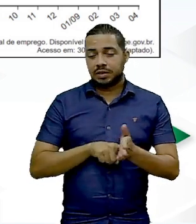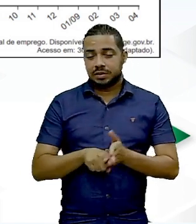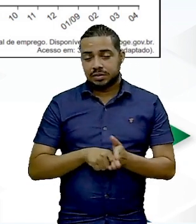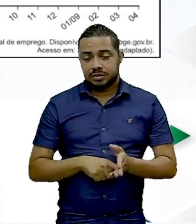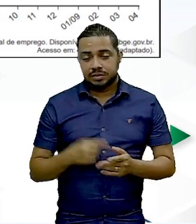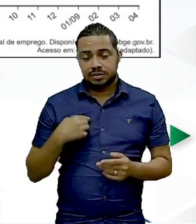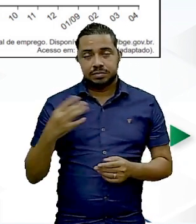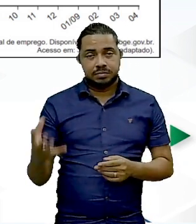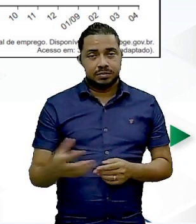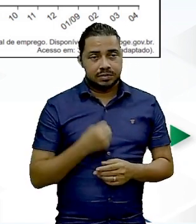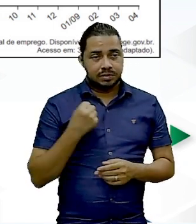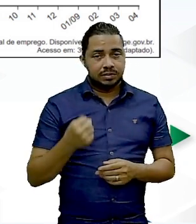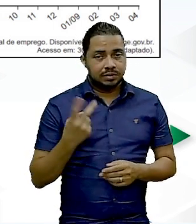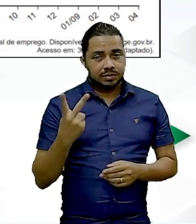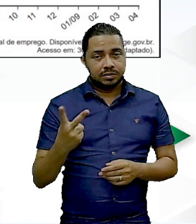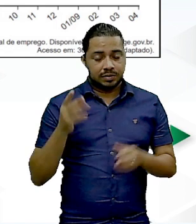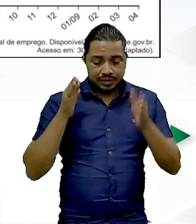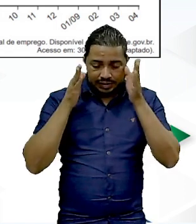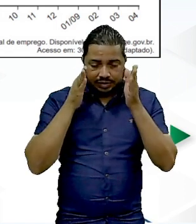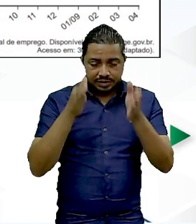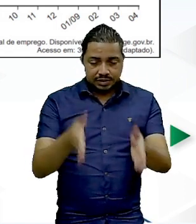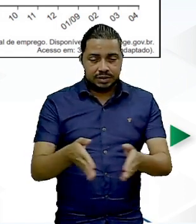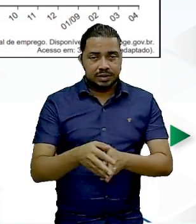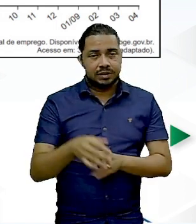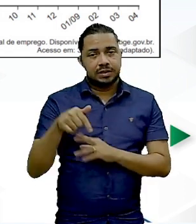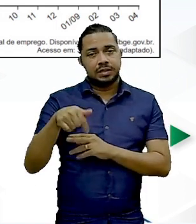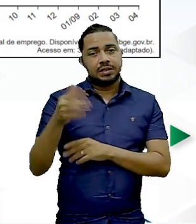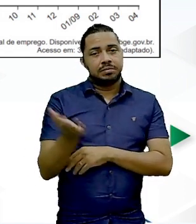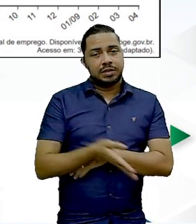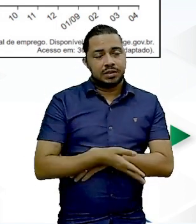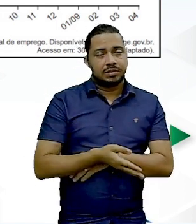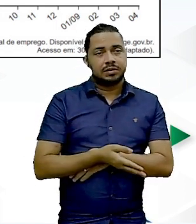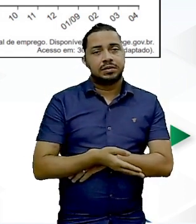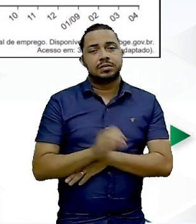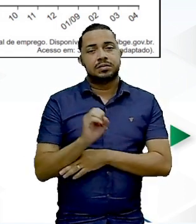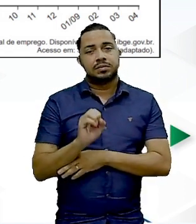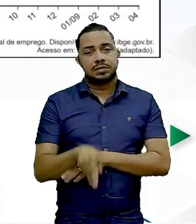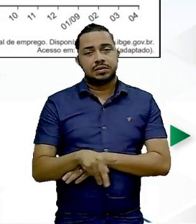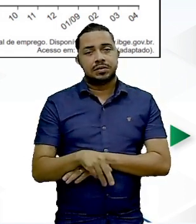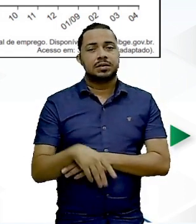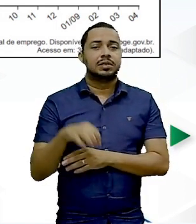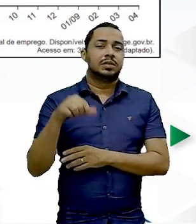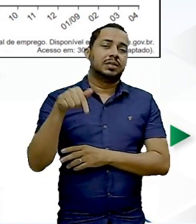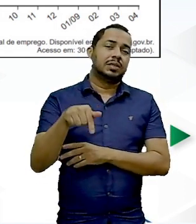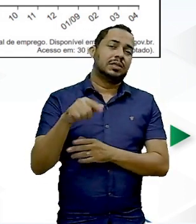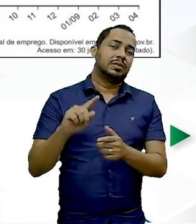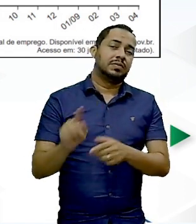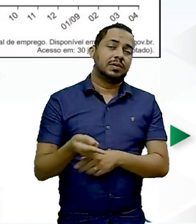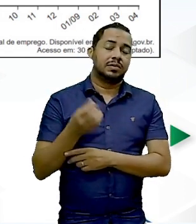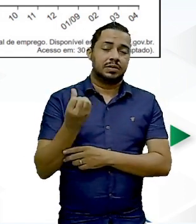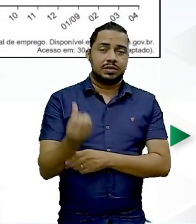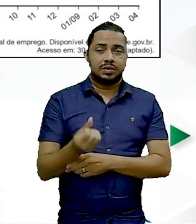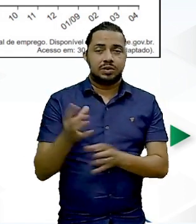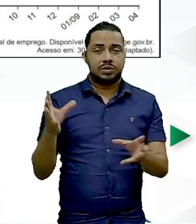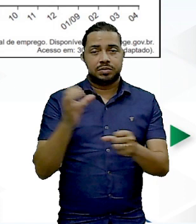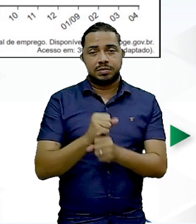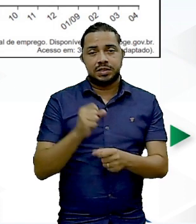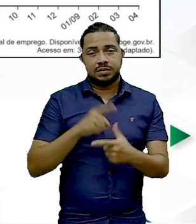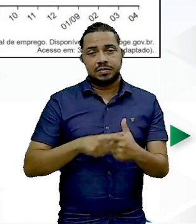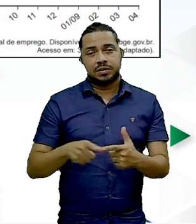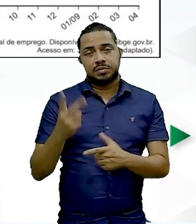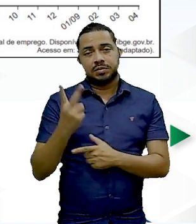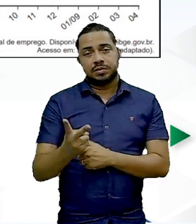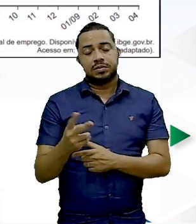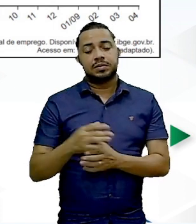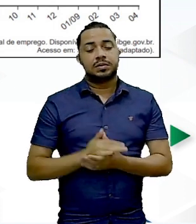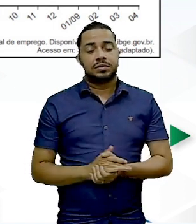vou buscar os dois centrais, 7,5, ok? E 7,6. Vou somar e dividir por 2. São os